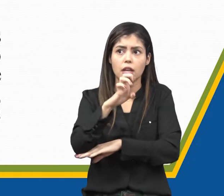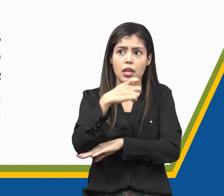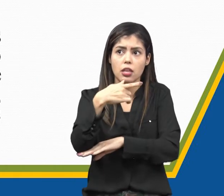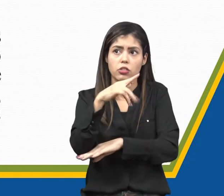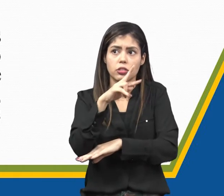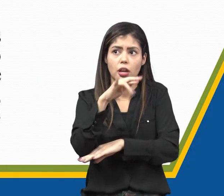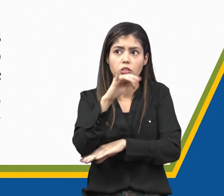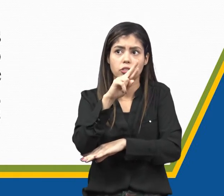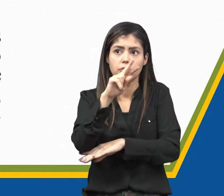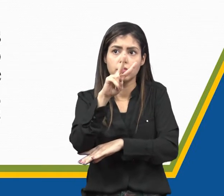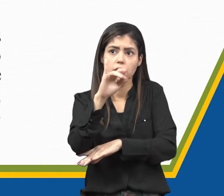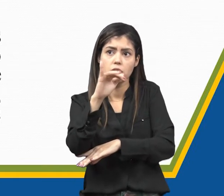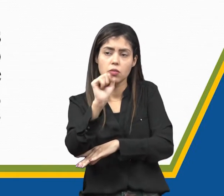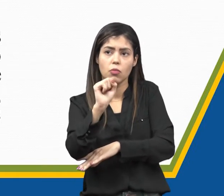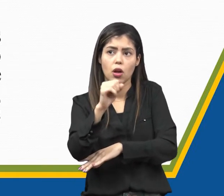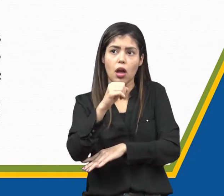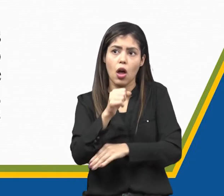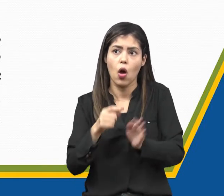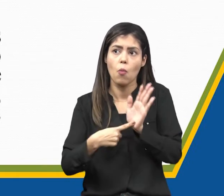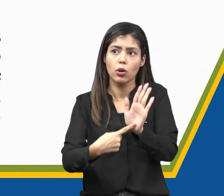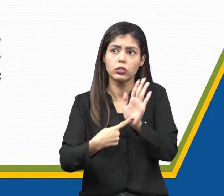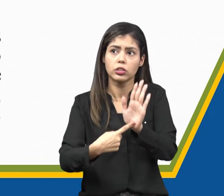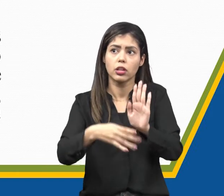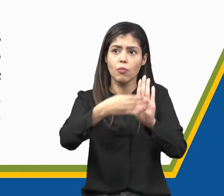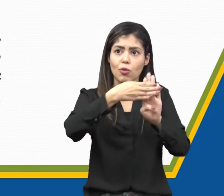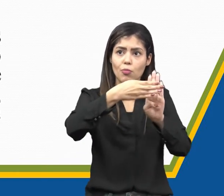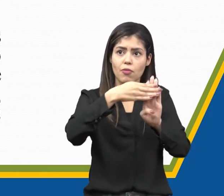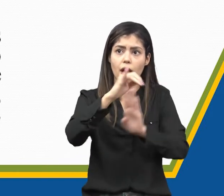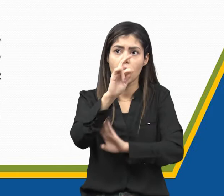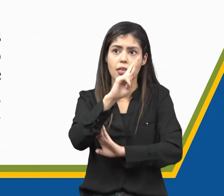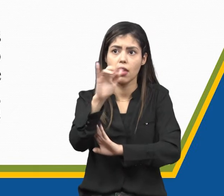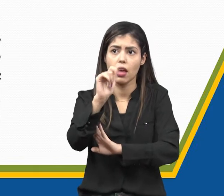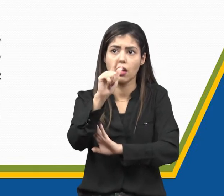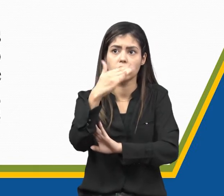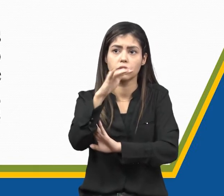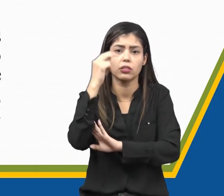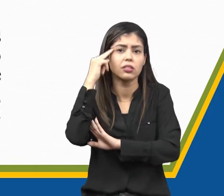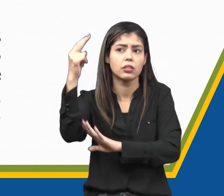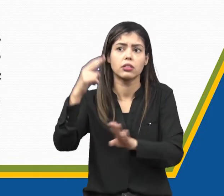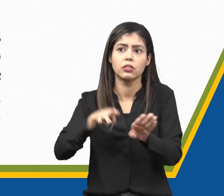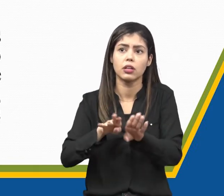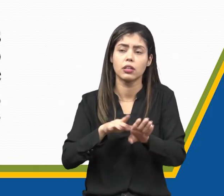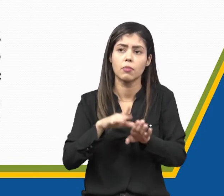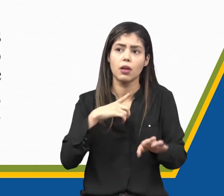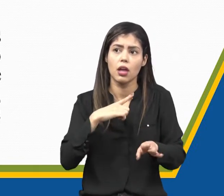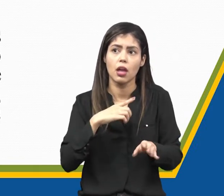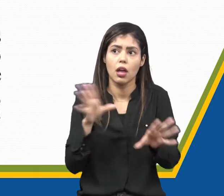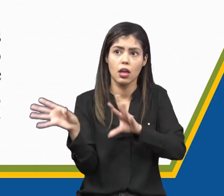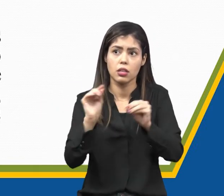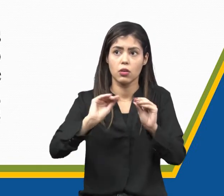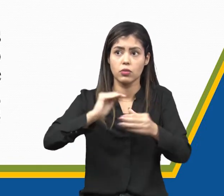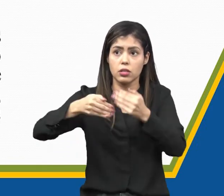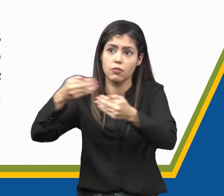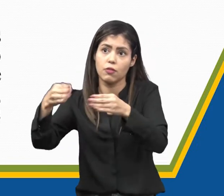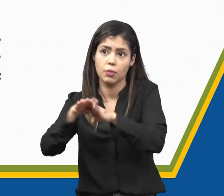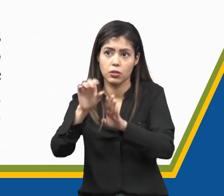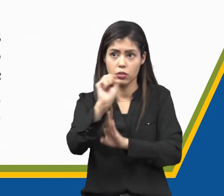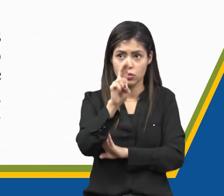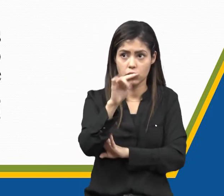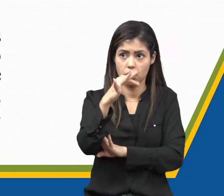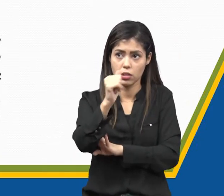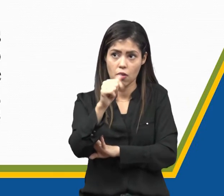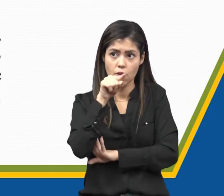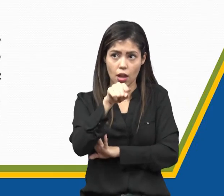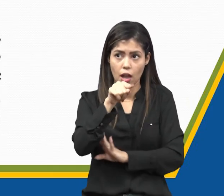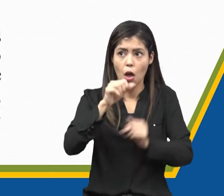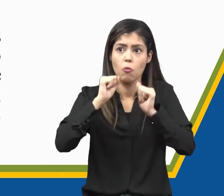né, promover as irrigações inteligentes. Assim sendo, por meio dessas ações, podemos promover o desenvolvimento sustentável. Dessa forma,